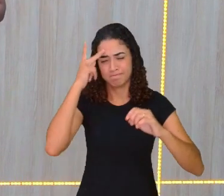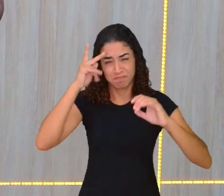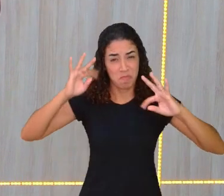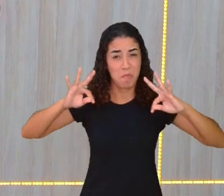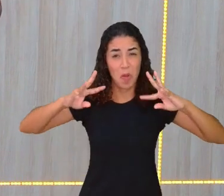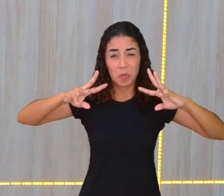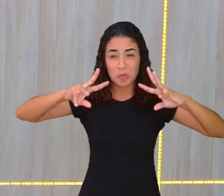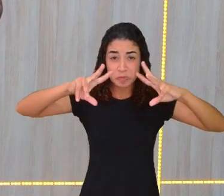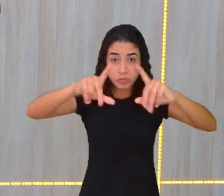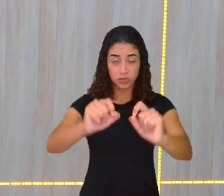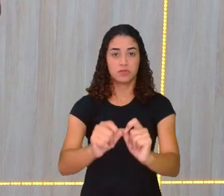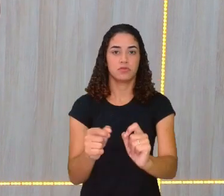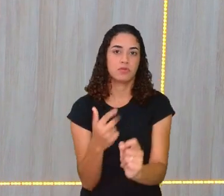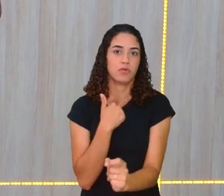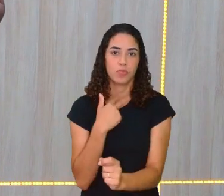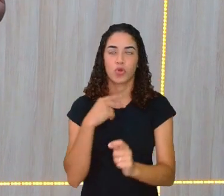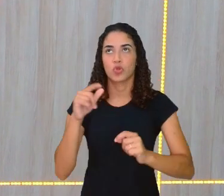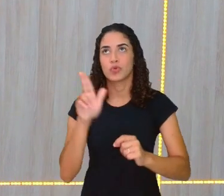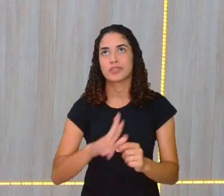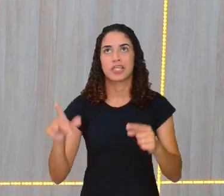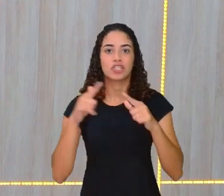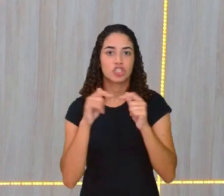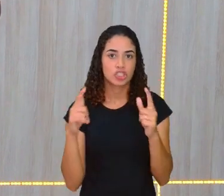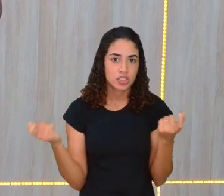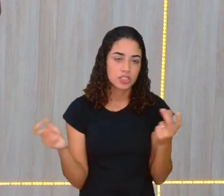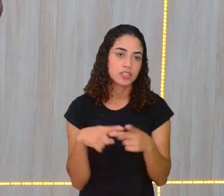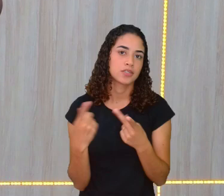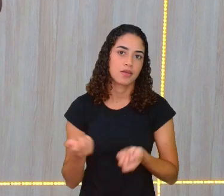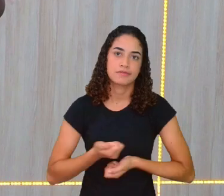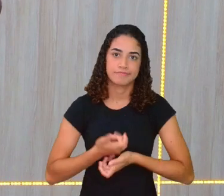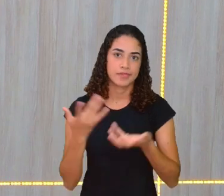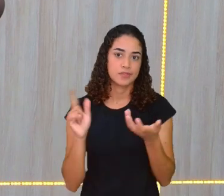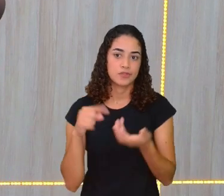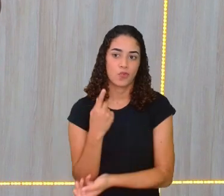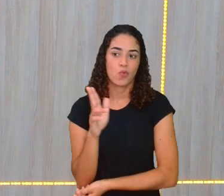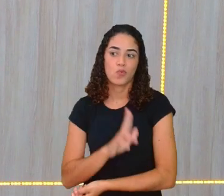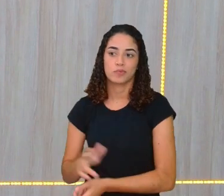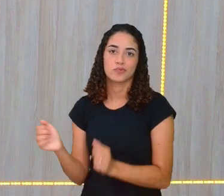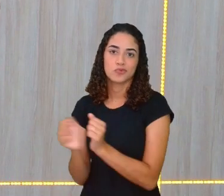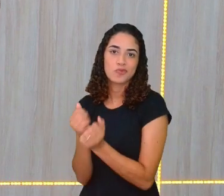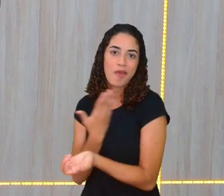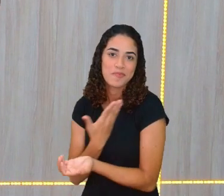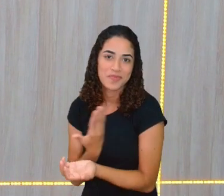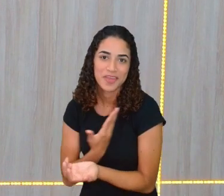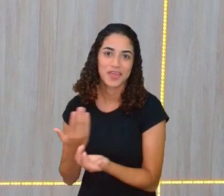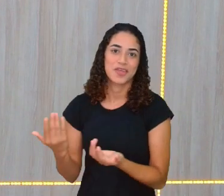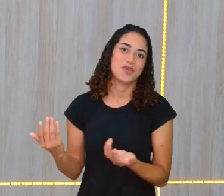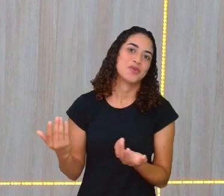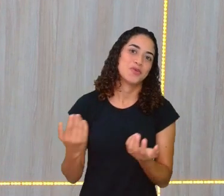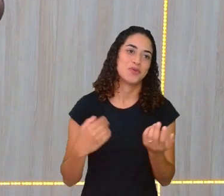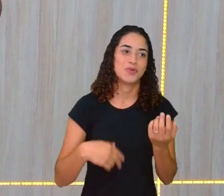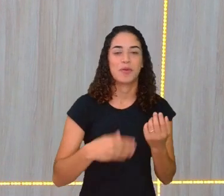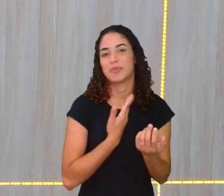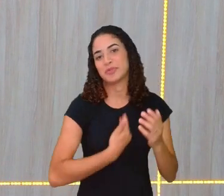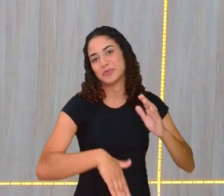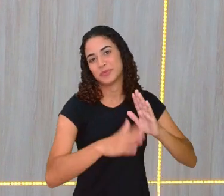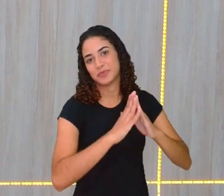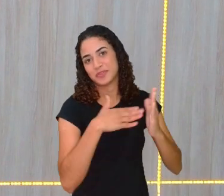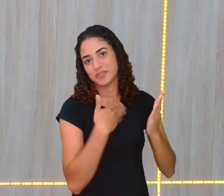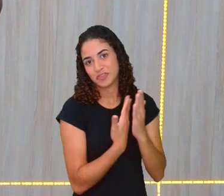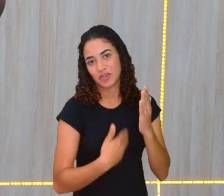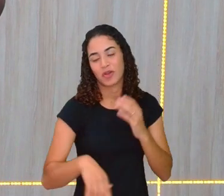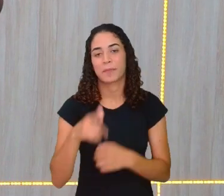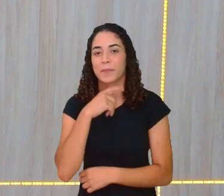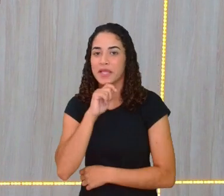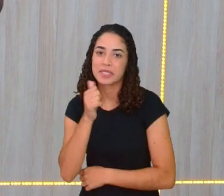de pessoas, eu não posso usar gírias, eu não posso usar expressões que eu uso com os meus amigos, com os meus colegas de escola, com os meus